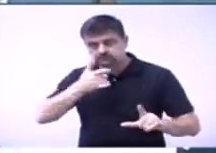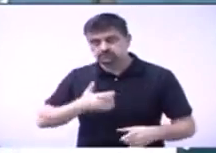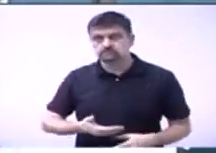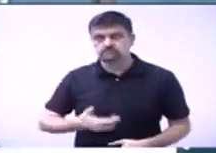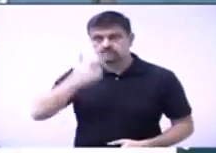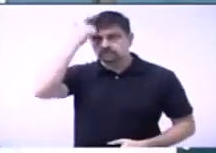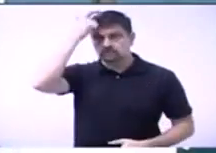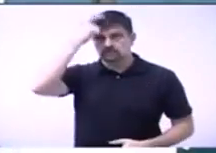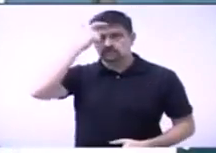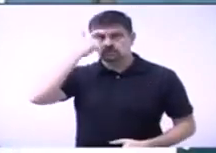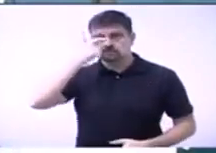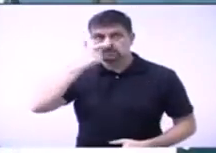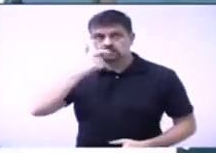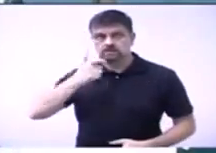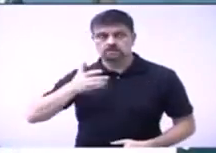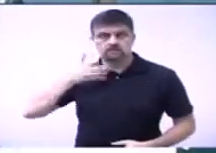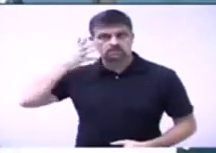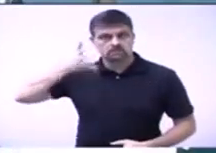minha fala